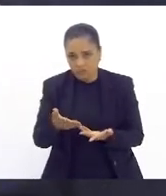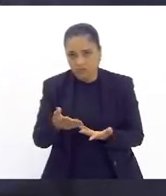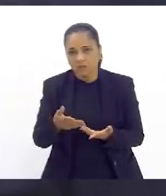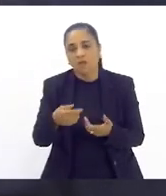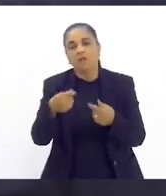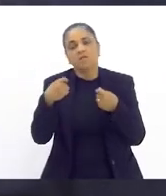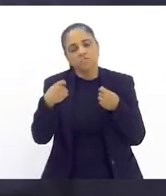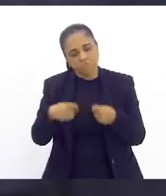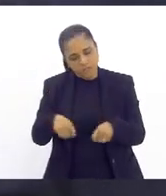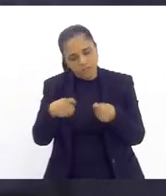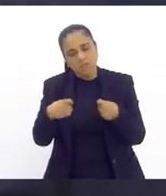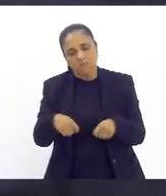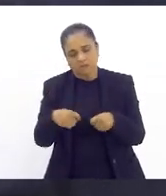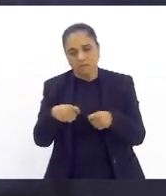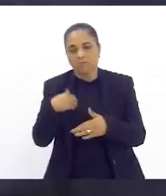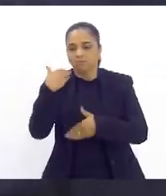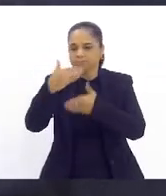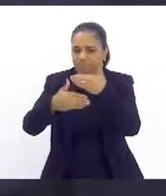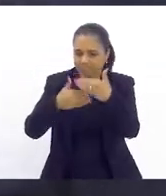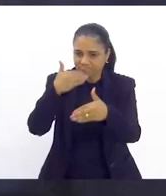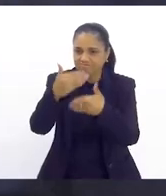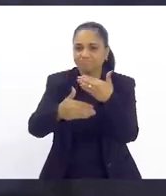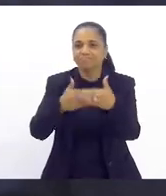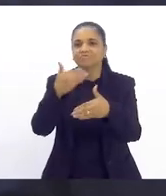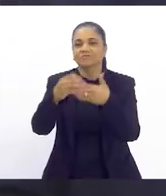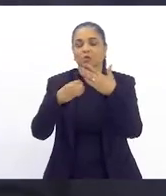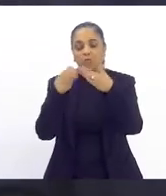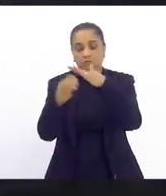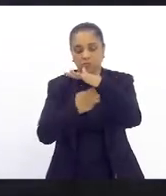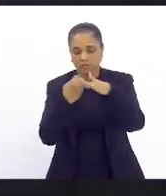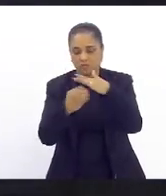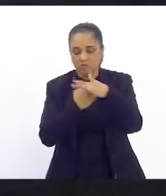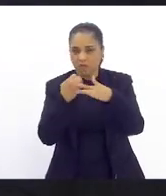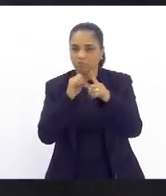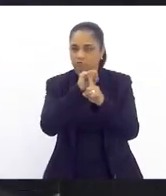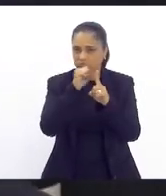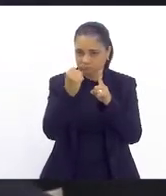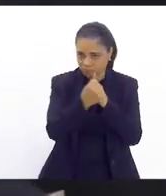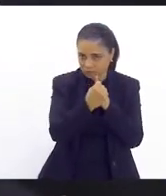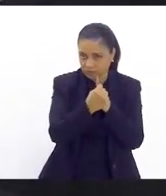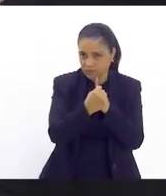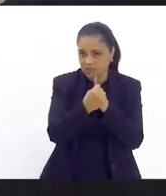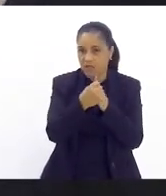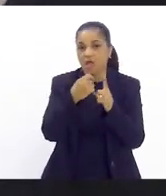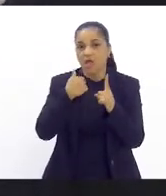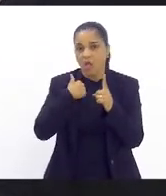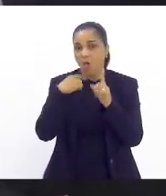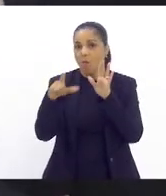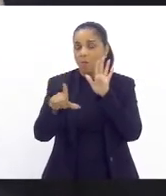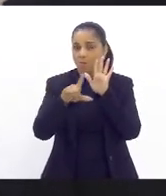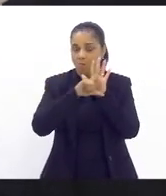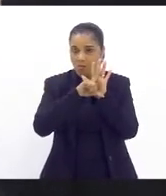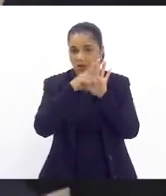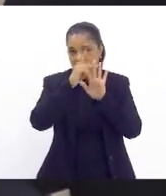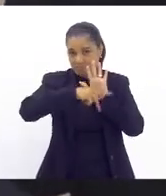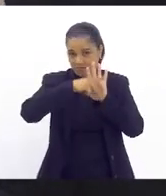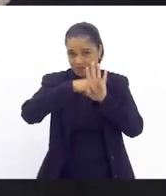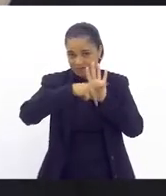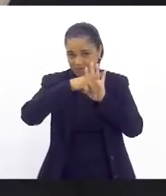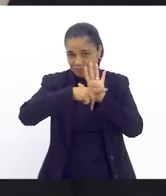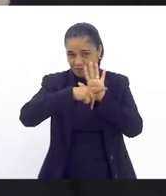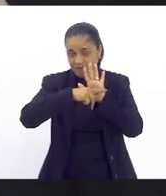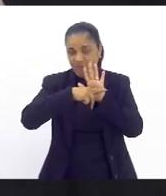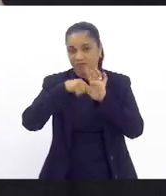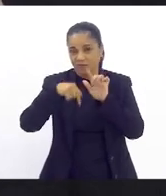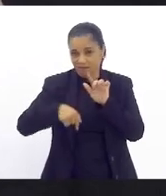um avanço para tal qual da empresa com a sociedade eles pele meu aqui de autoria aqui na casa tá tramitando tá que possibilita